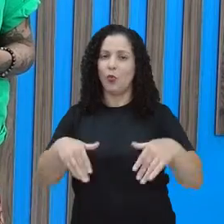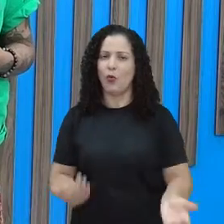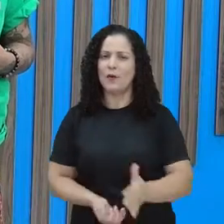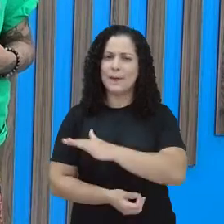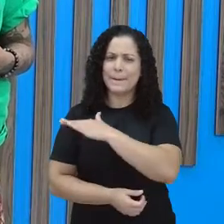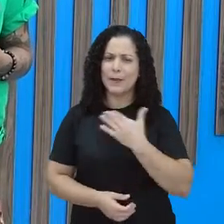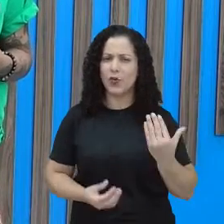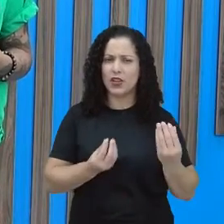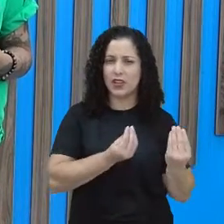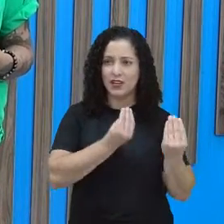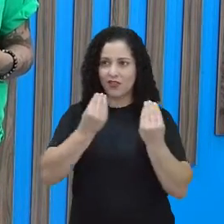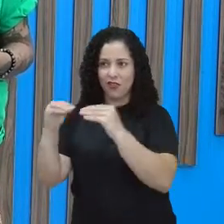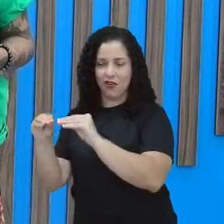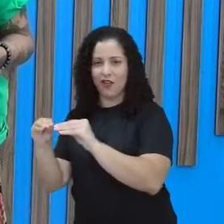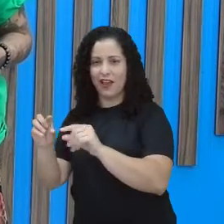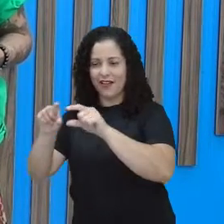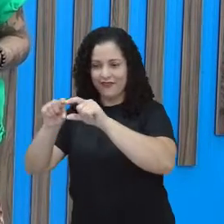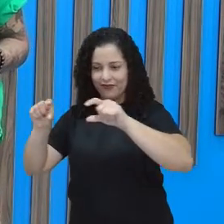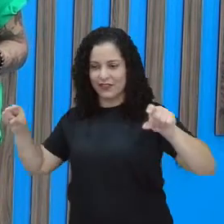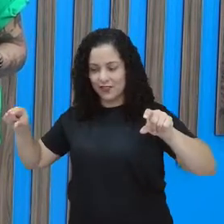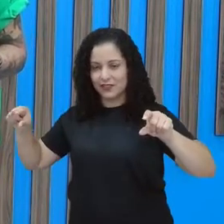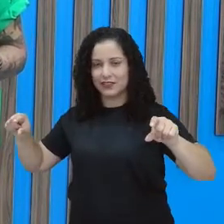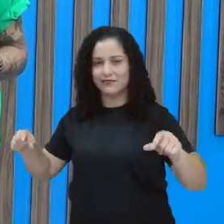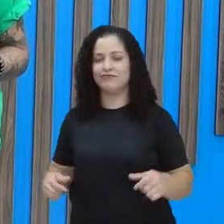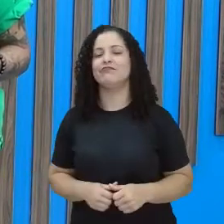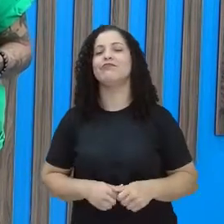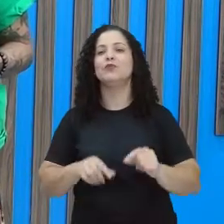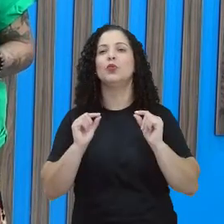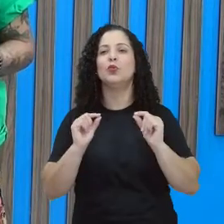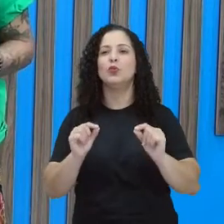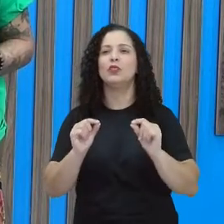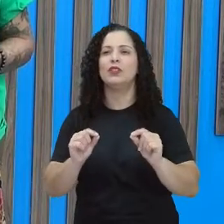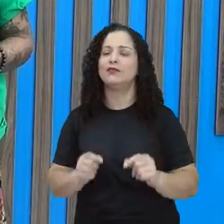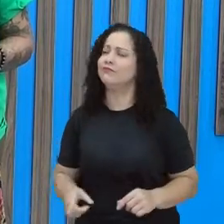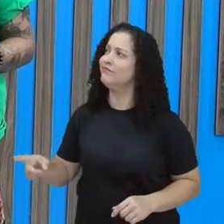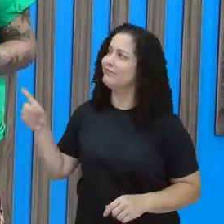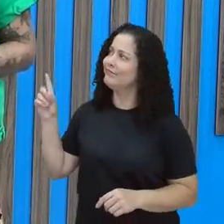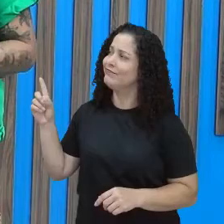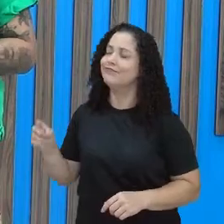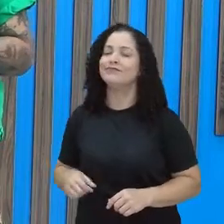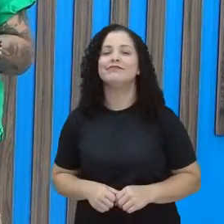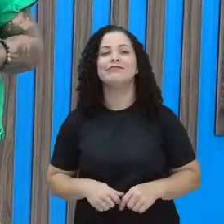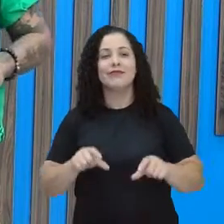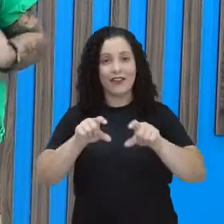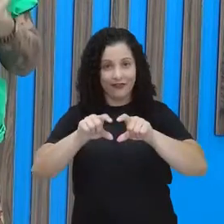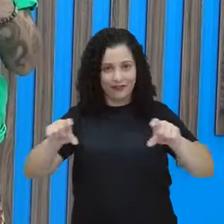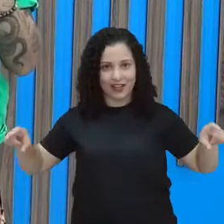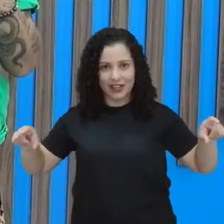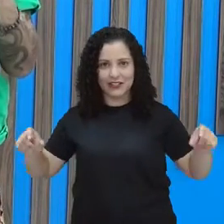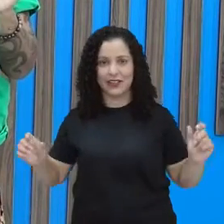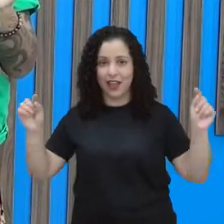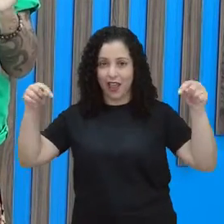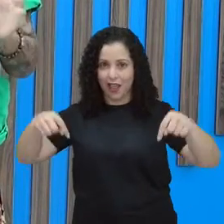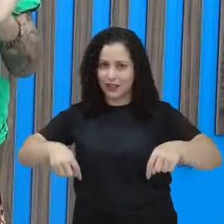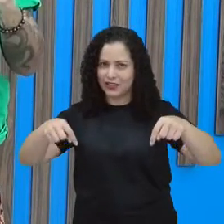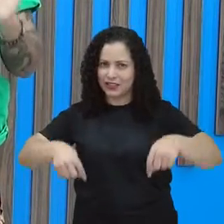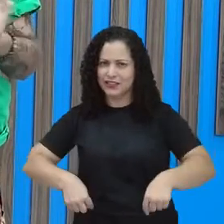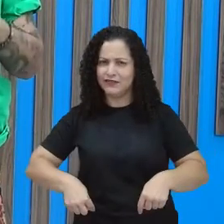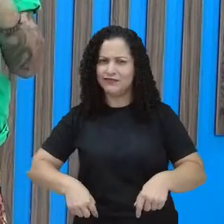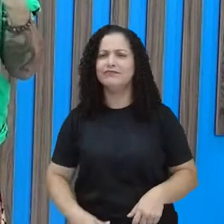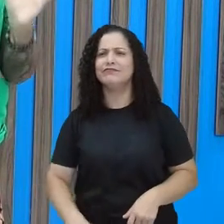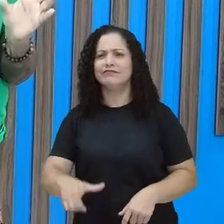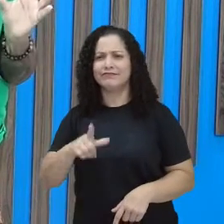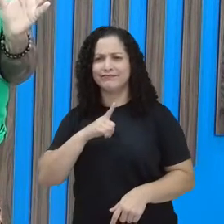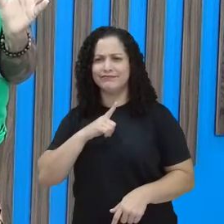estivesse escrita essa frase na lápide dele. Aí ele diz o seguinte, nessa frase: aqui jaz